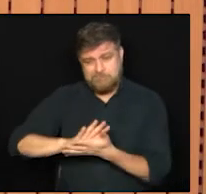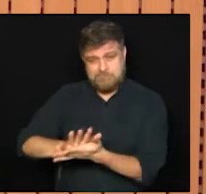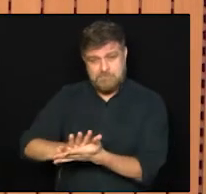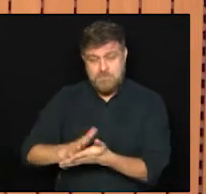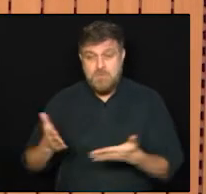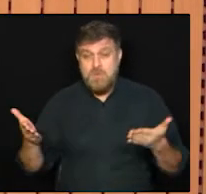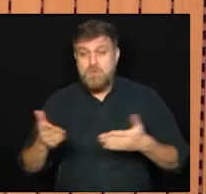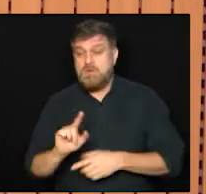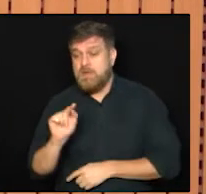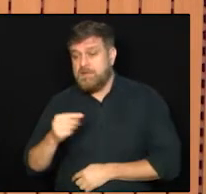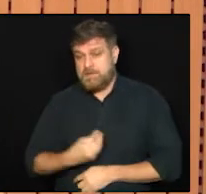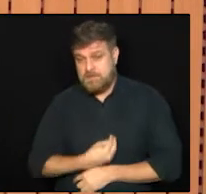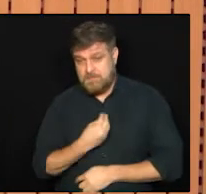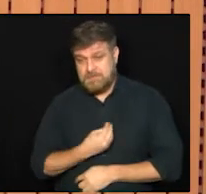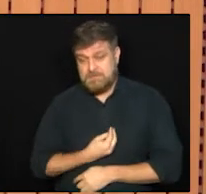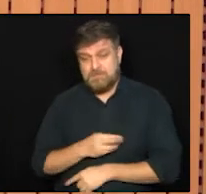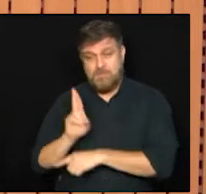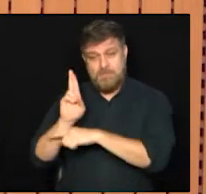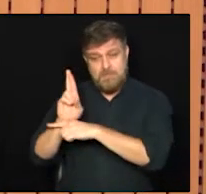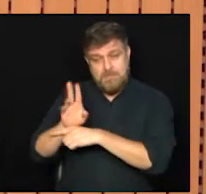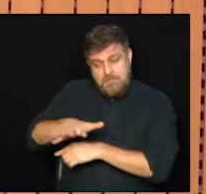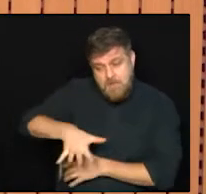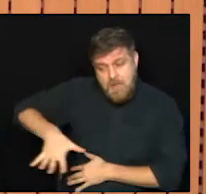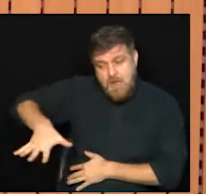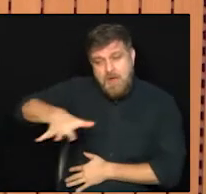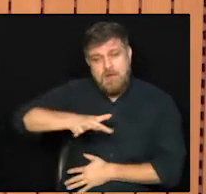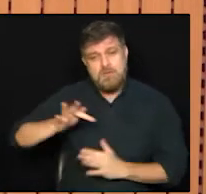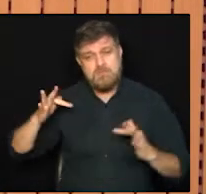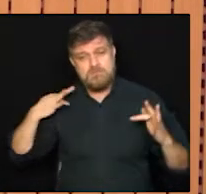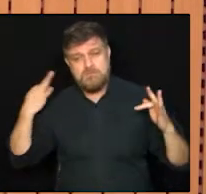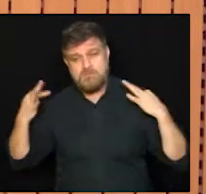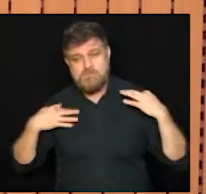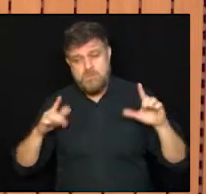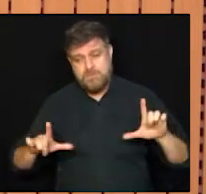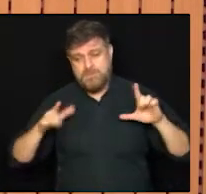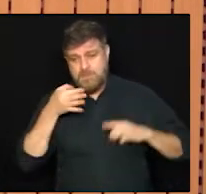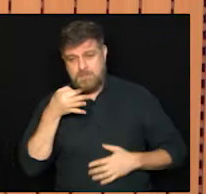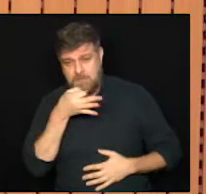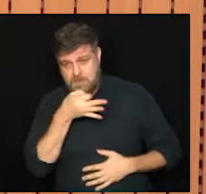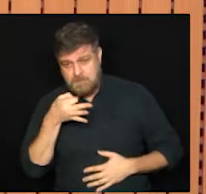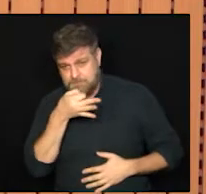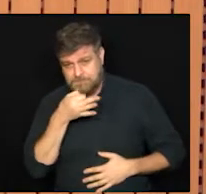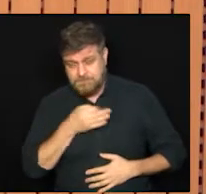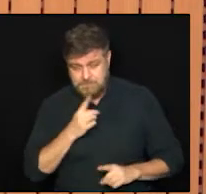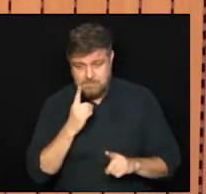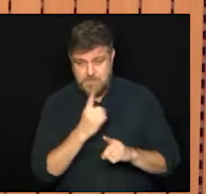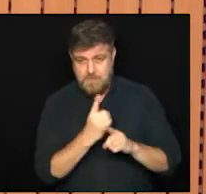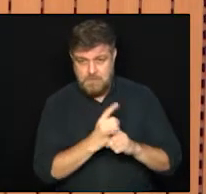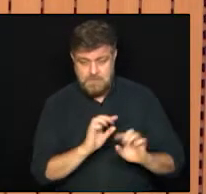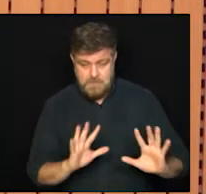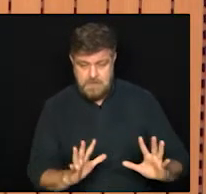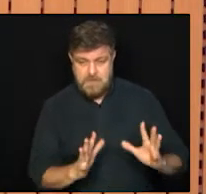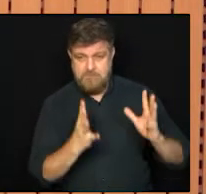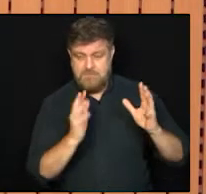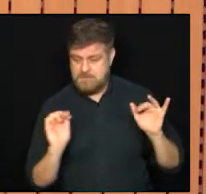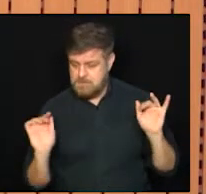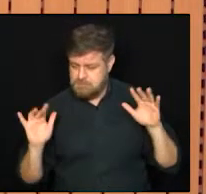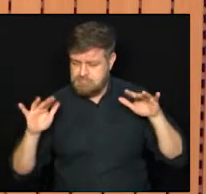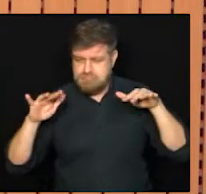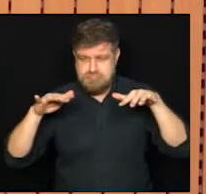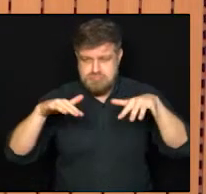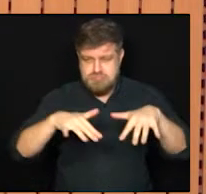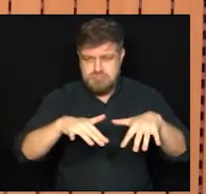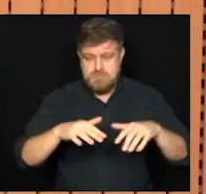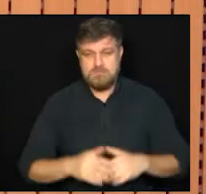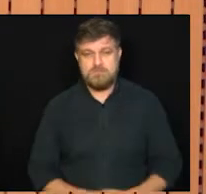ouvindo representantes do setor de turismo e hotelaria e eventos, né? Eu já queria então passar, eu não sei